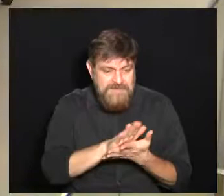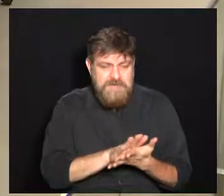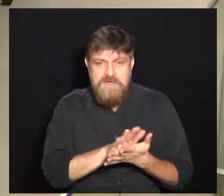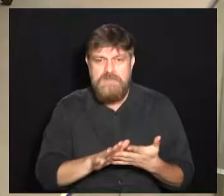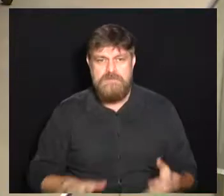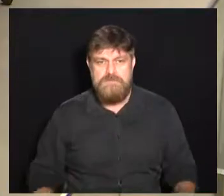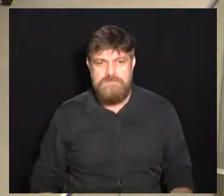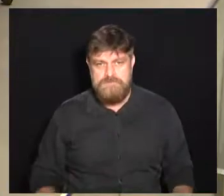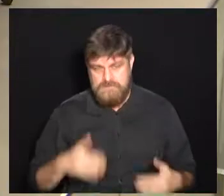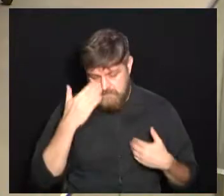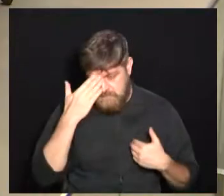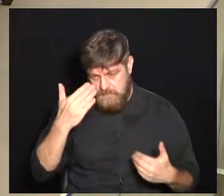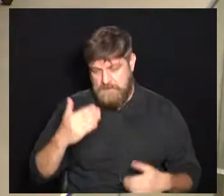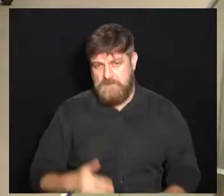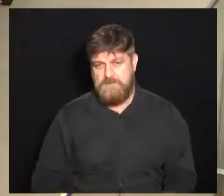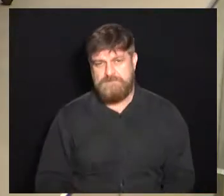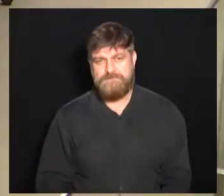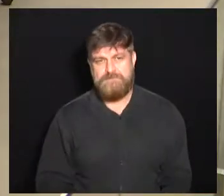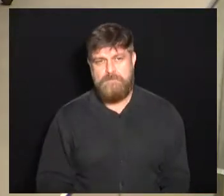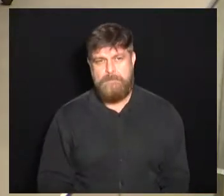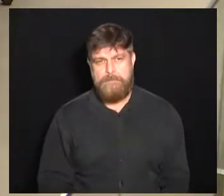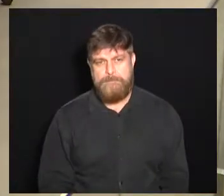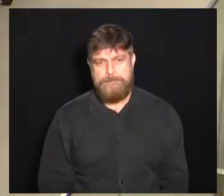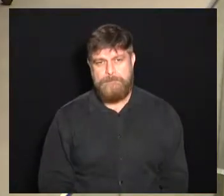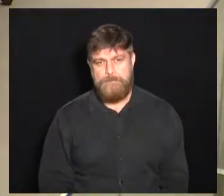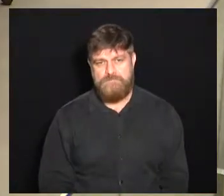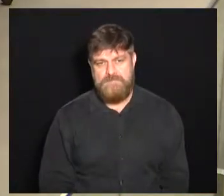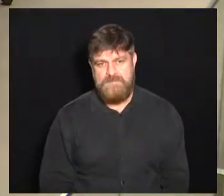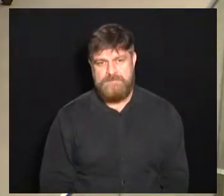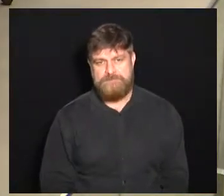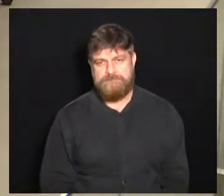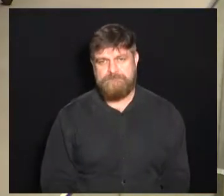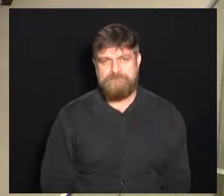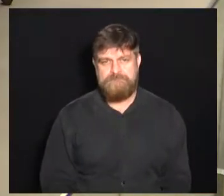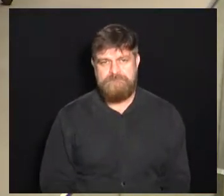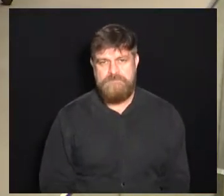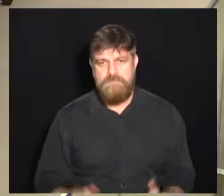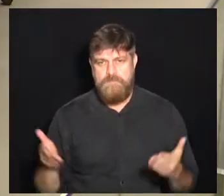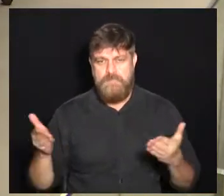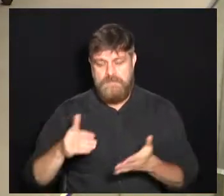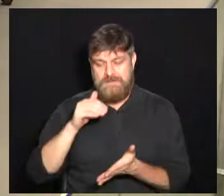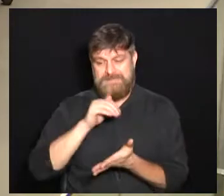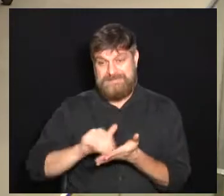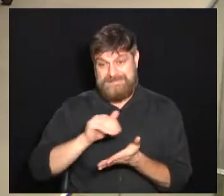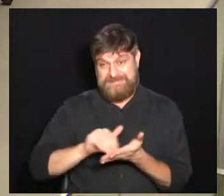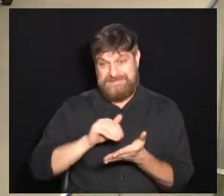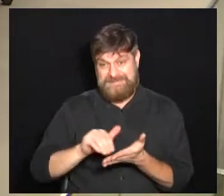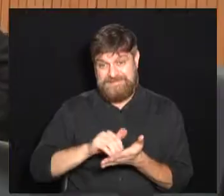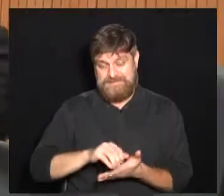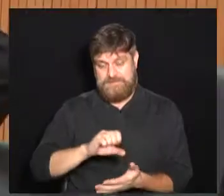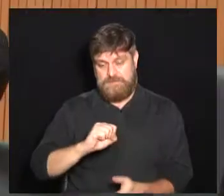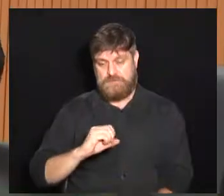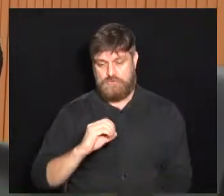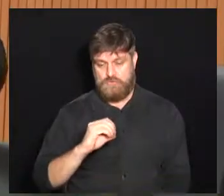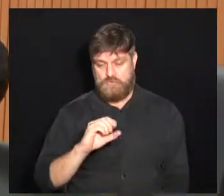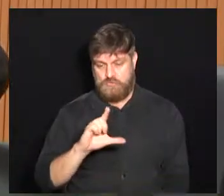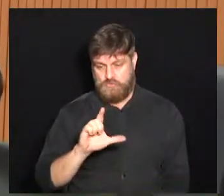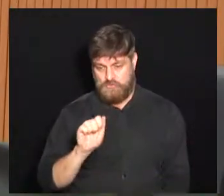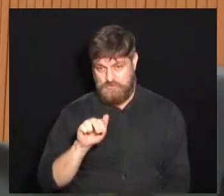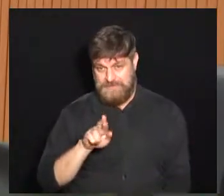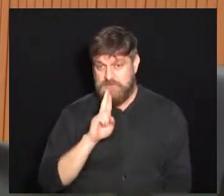Sem mais, obrigado. Obrigado, Elton. Gente, eu vou passar para a secretária, e só